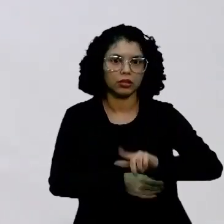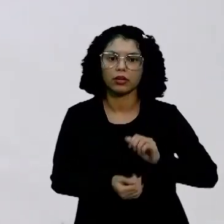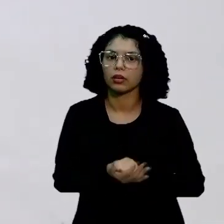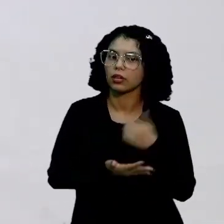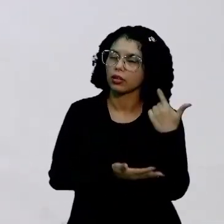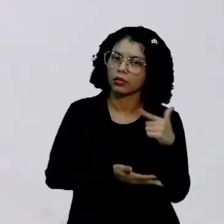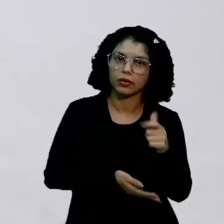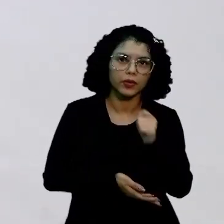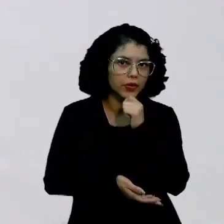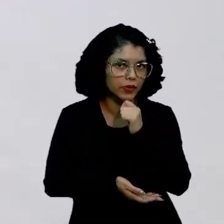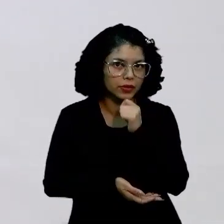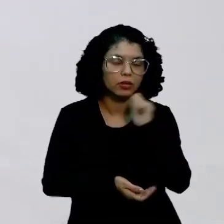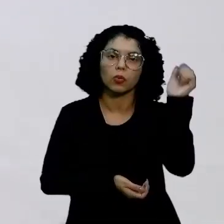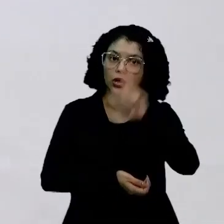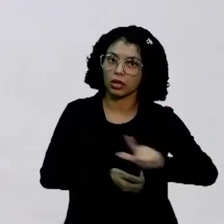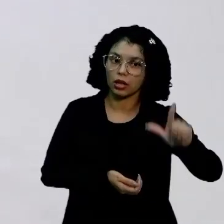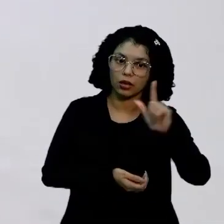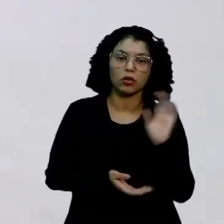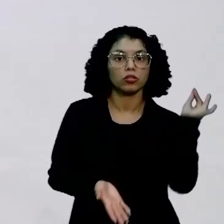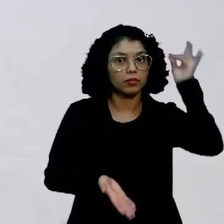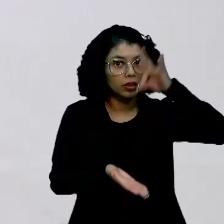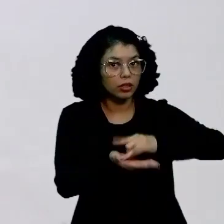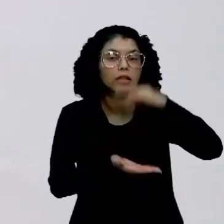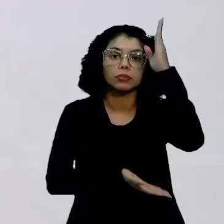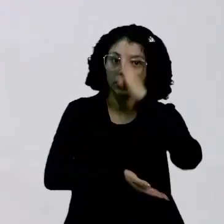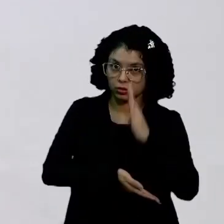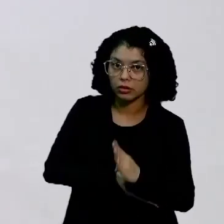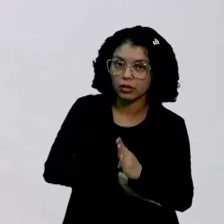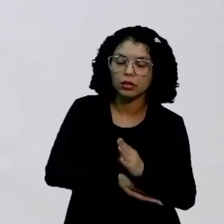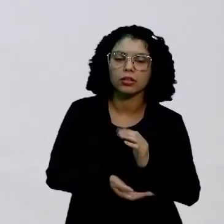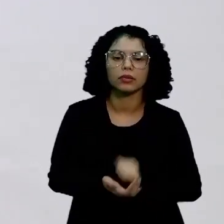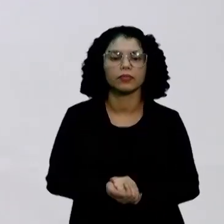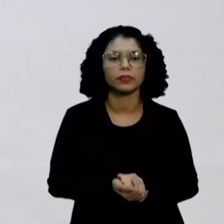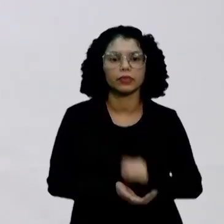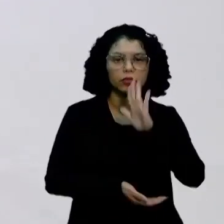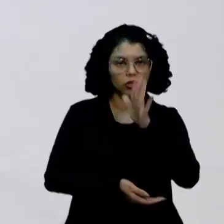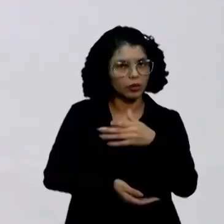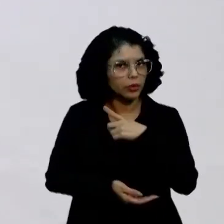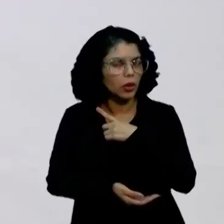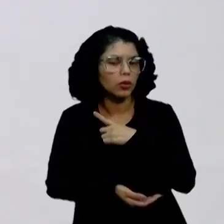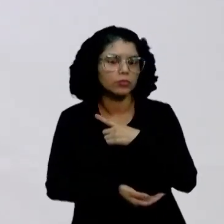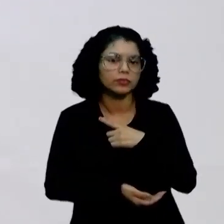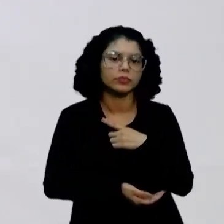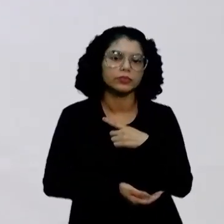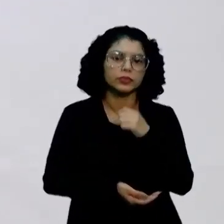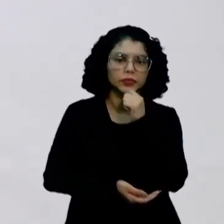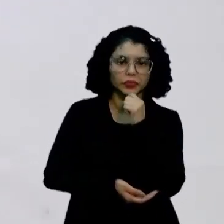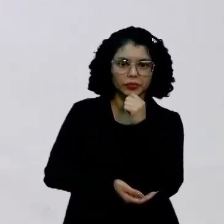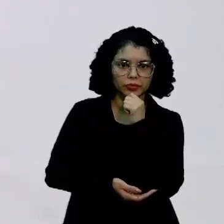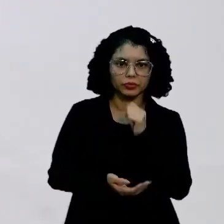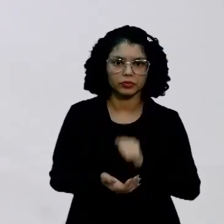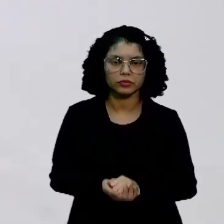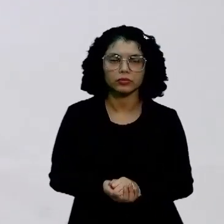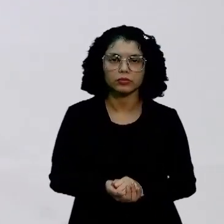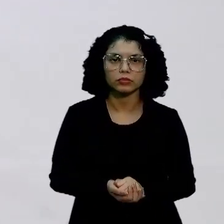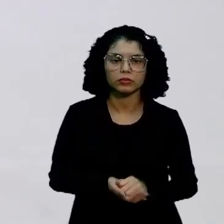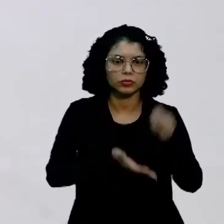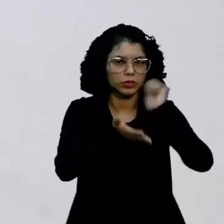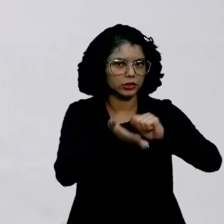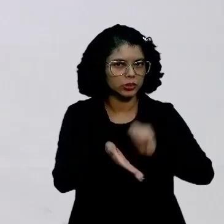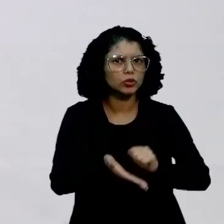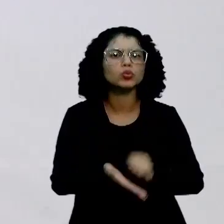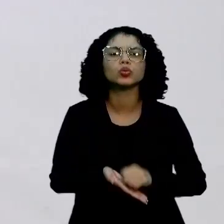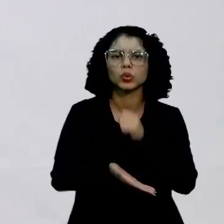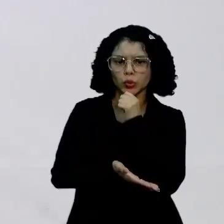tenho ainda uma literatura de fato brasileira, tá? Eu ainda tenho aí escritores